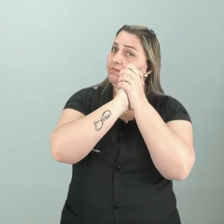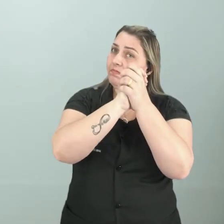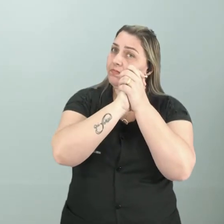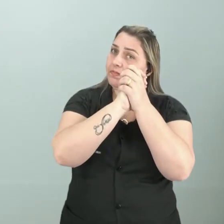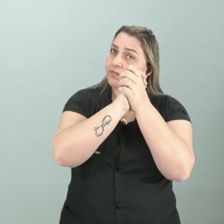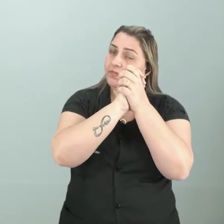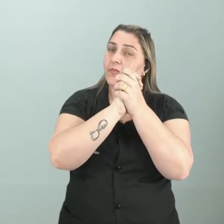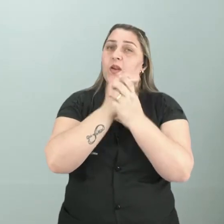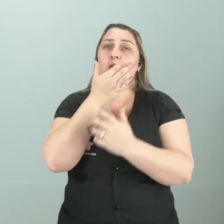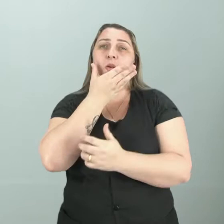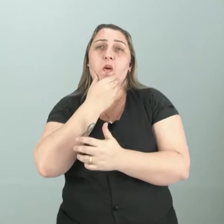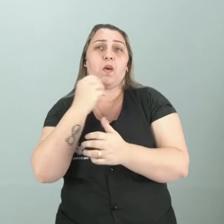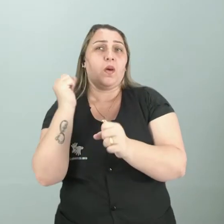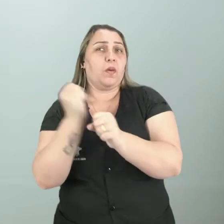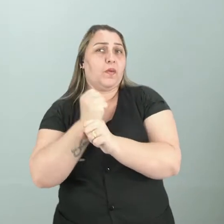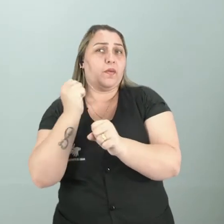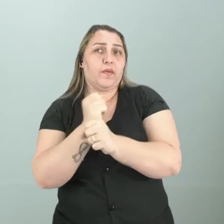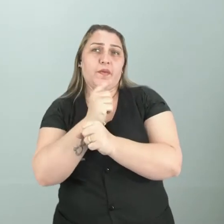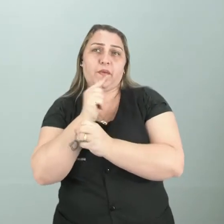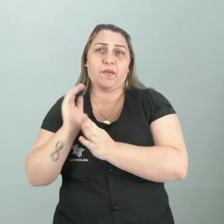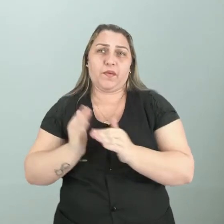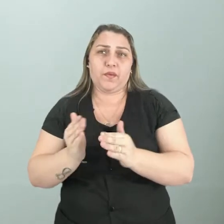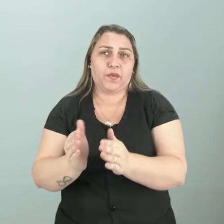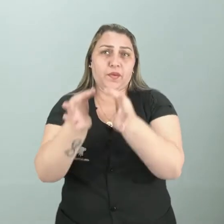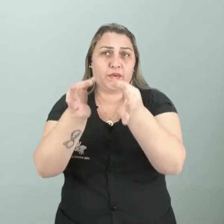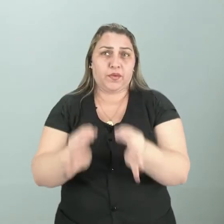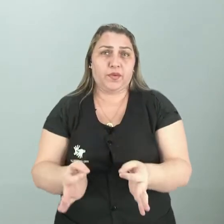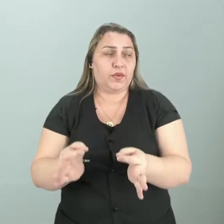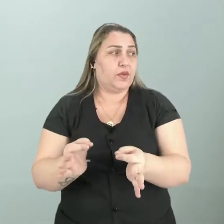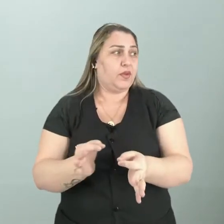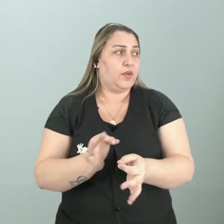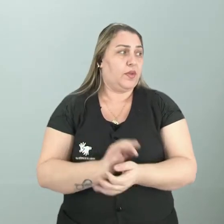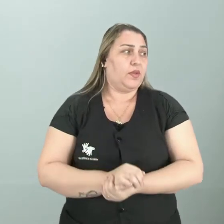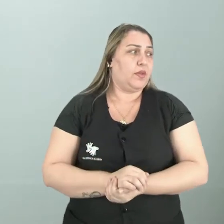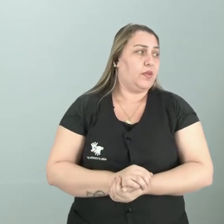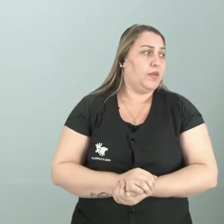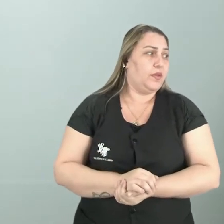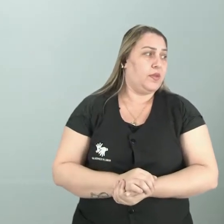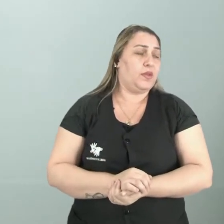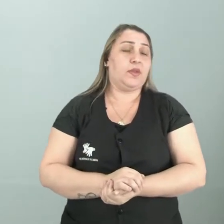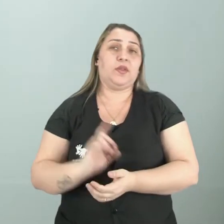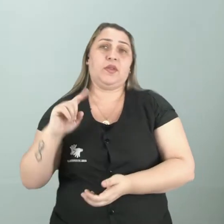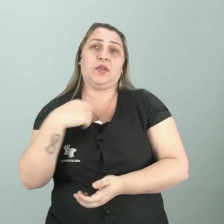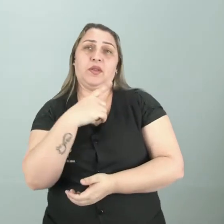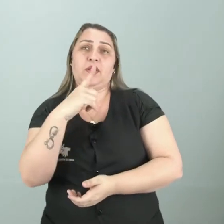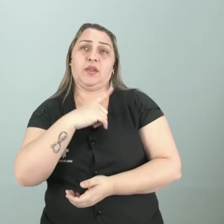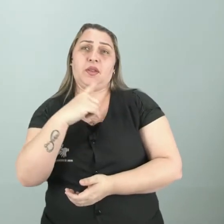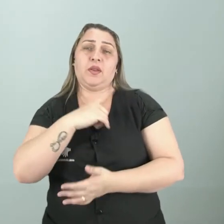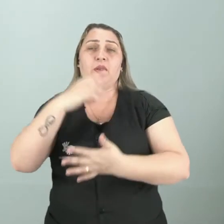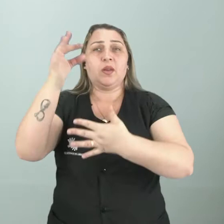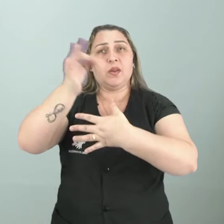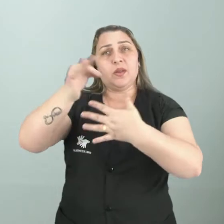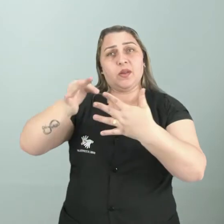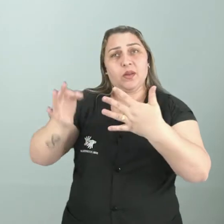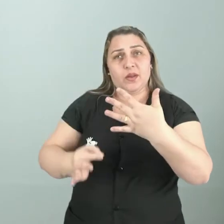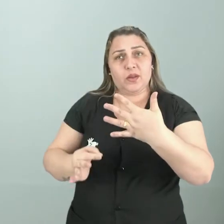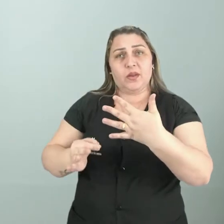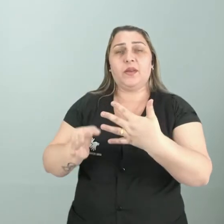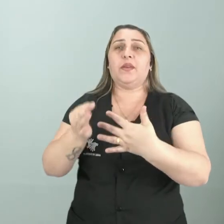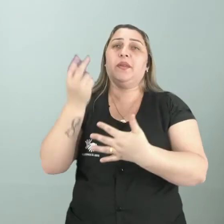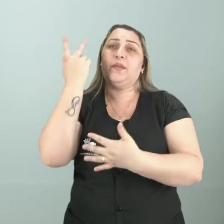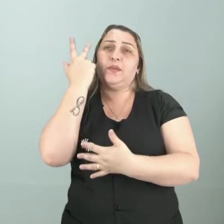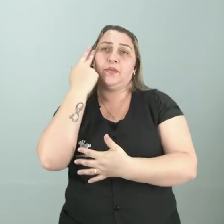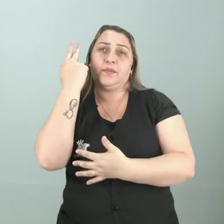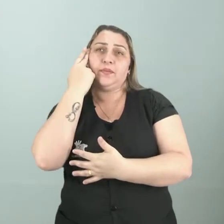parabéns! O homem não construiu o rio, certo? Então, aqui nós temos todos os elementos dessa paisagem